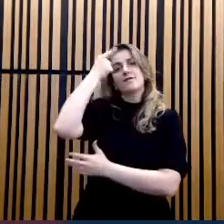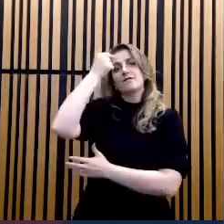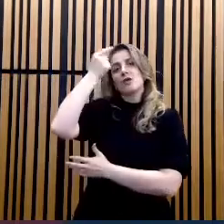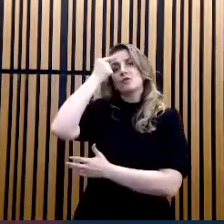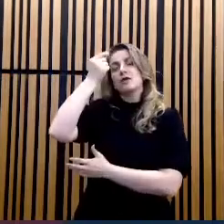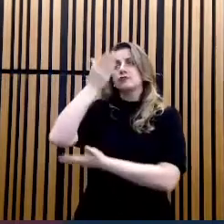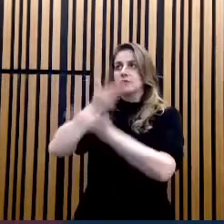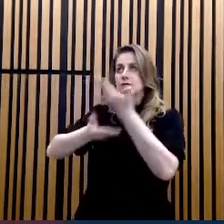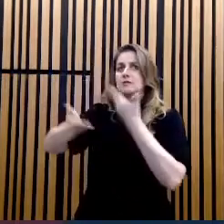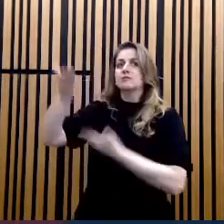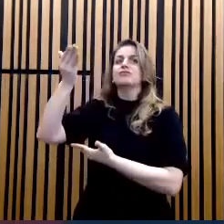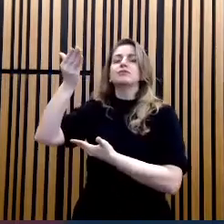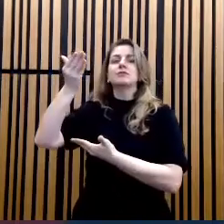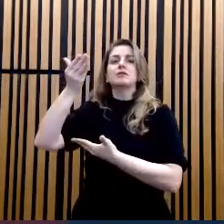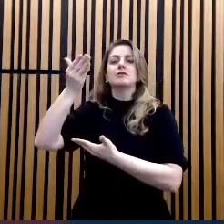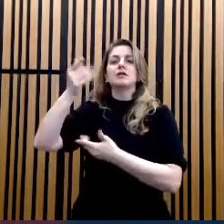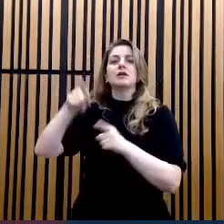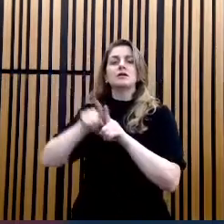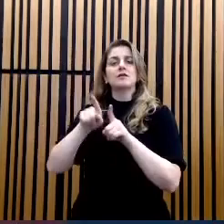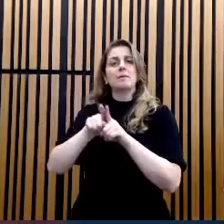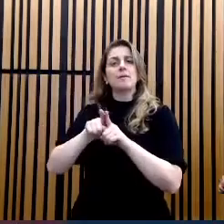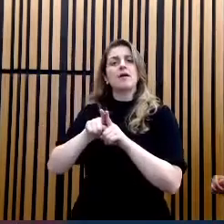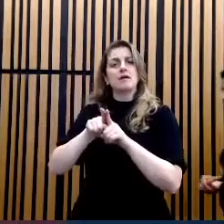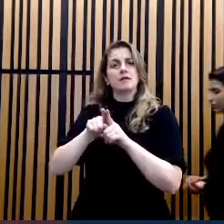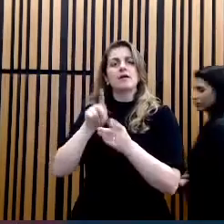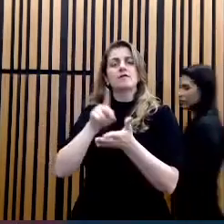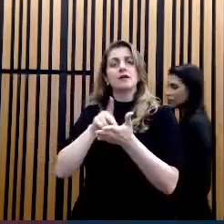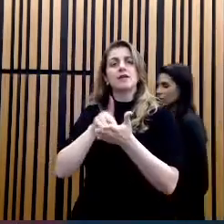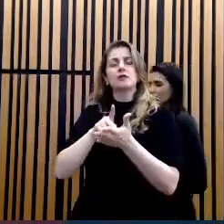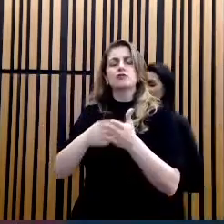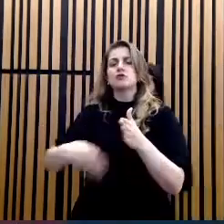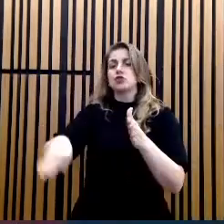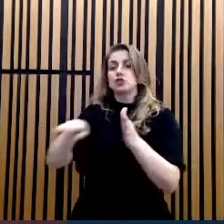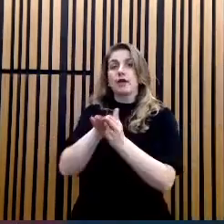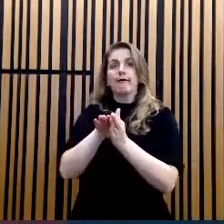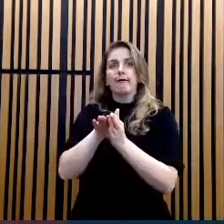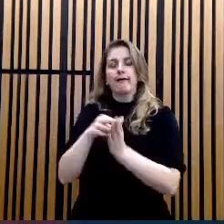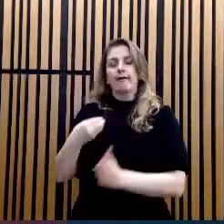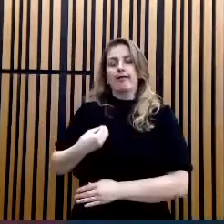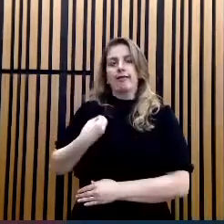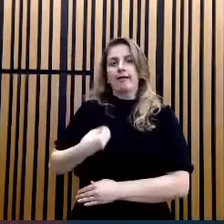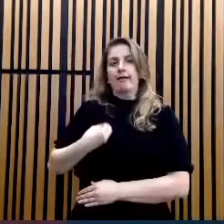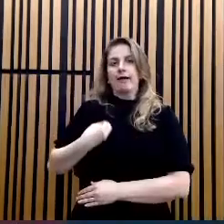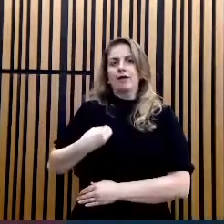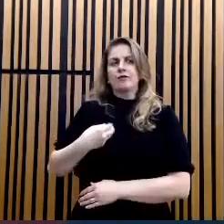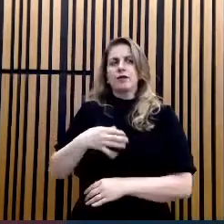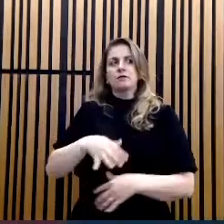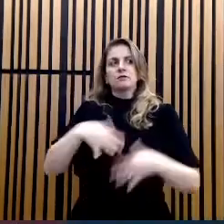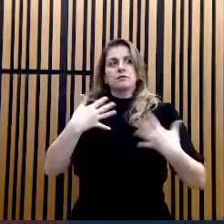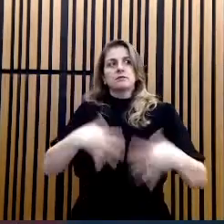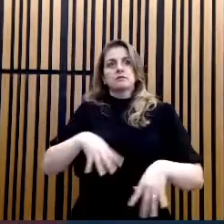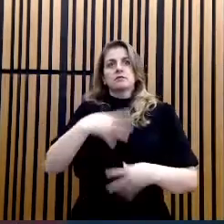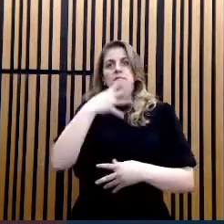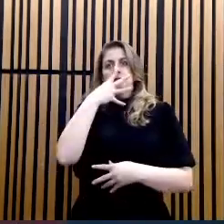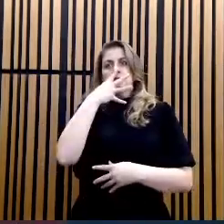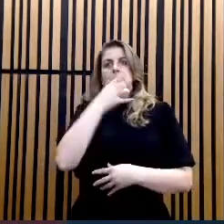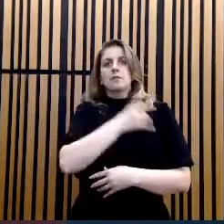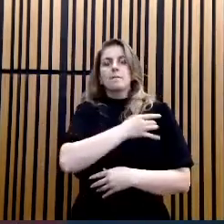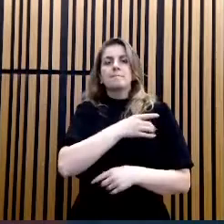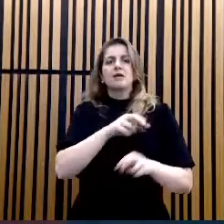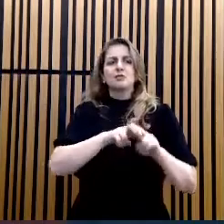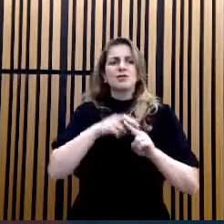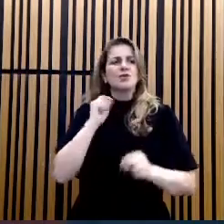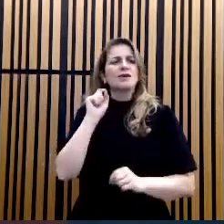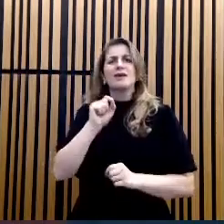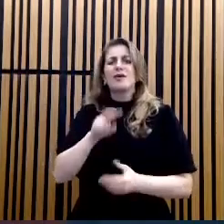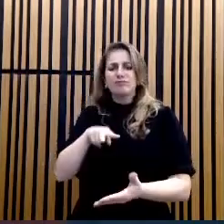Num intercâmbio. É óbvio que quando eu cheguei lá, eu fiquei um pouco assustada, porque eu disse, gente, o que eu